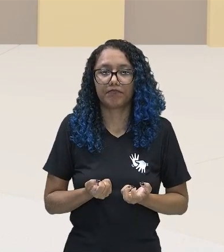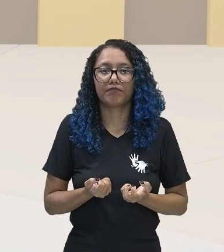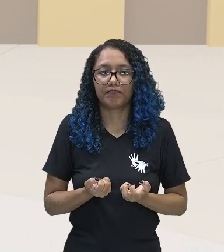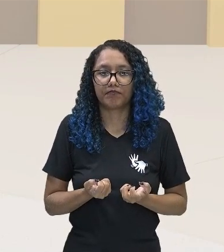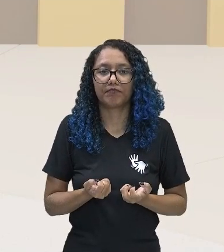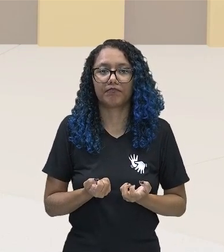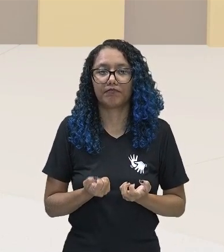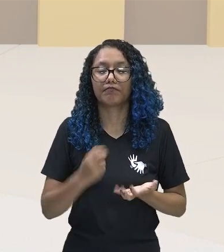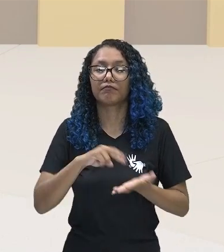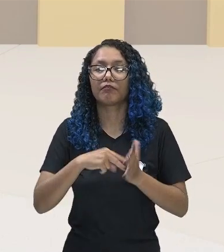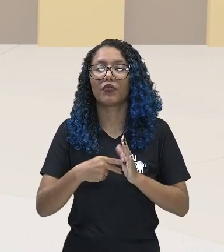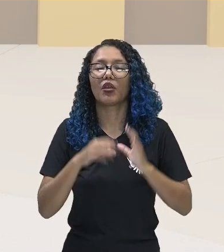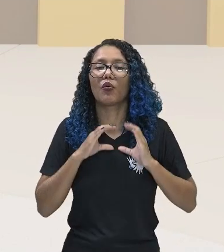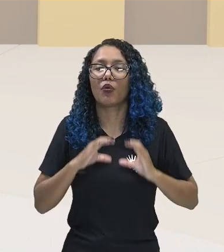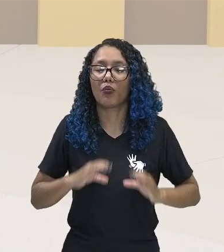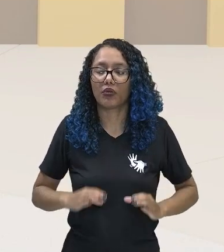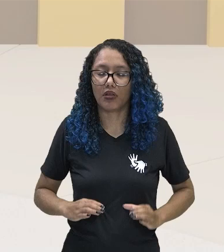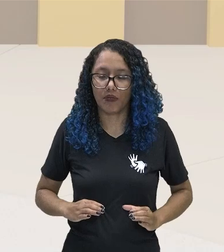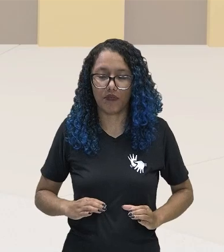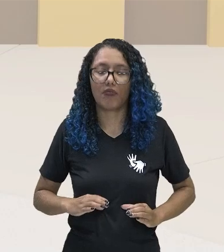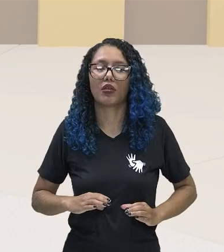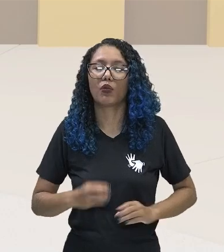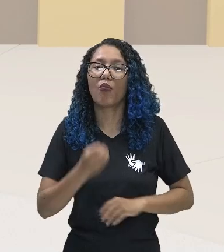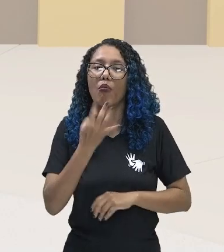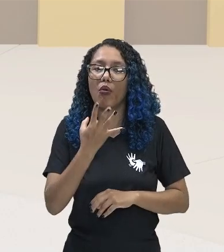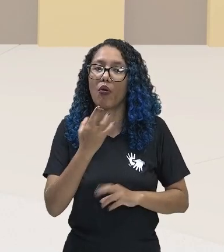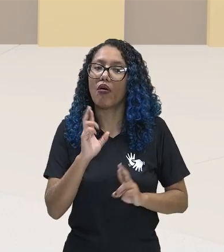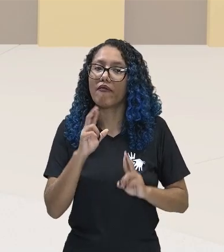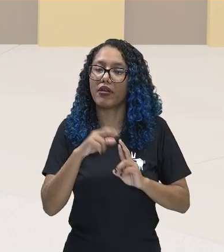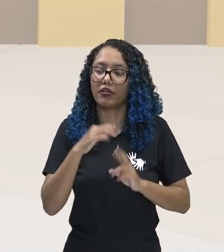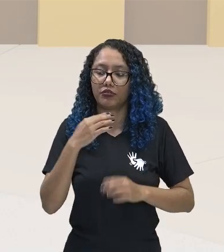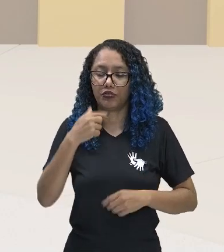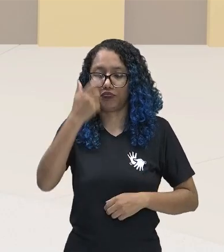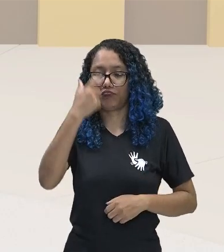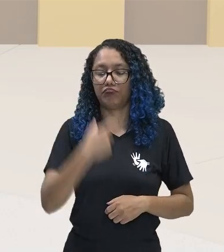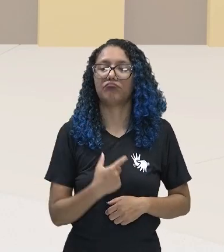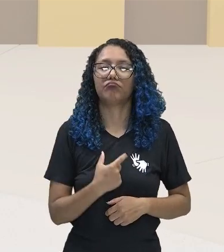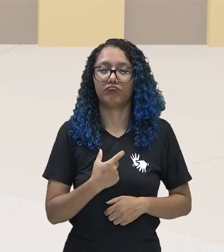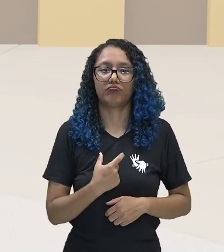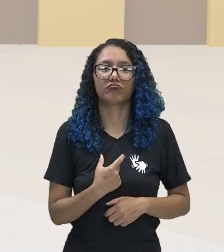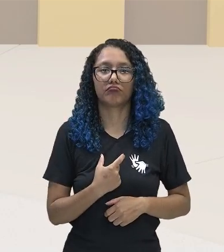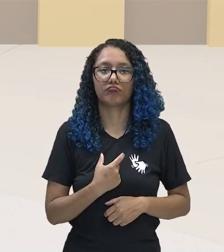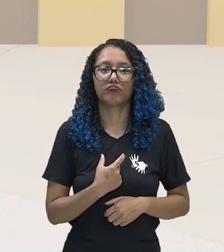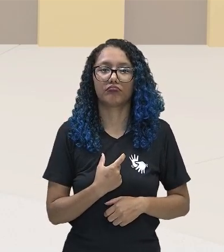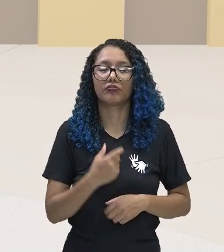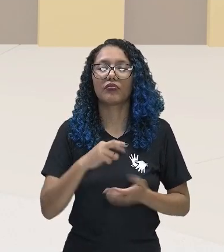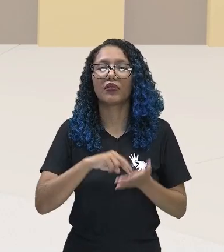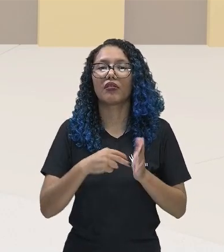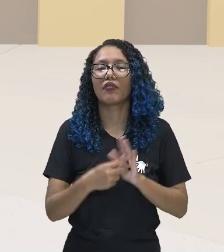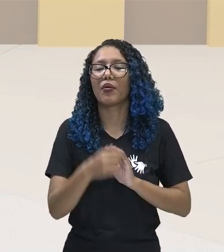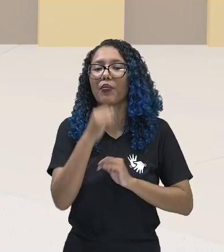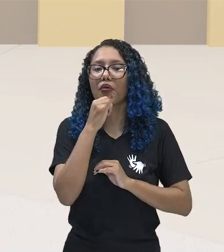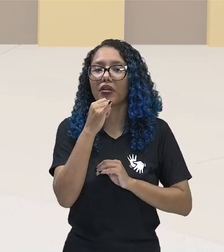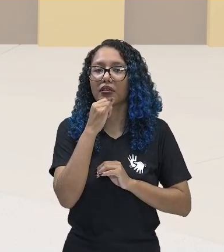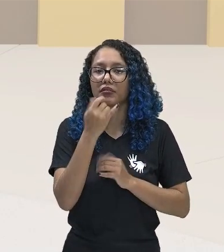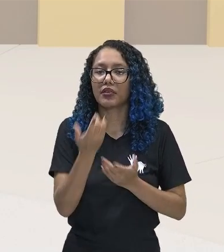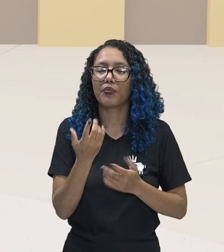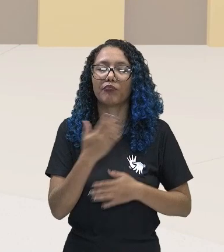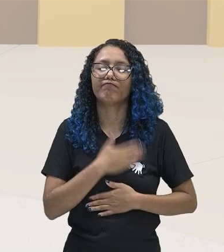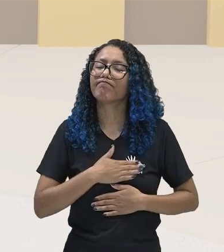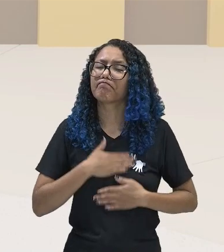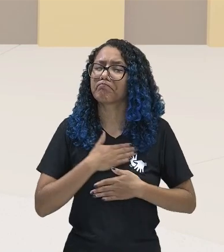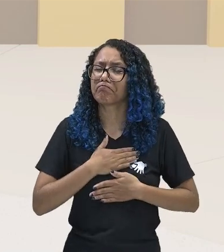postura positiva com relação a si mesmo, como pessoa. Então, isso inclui elementos como estar satisfeito